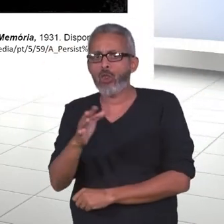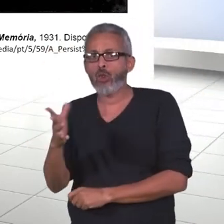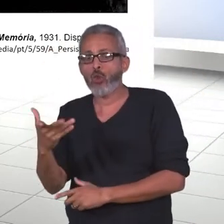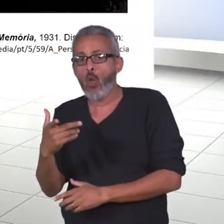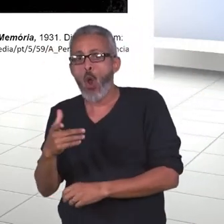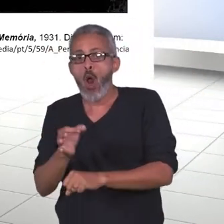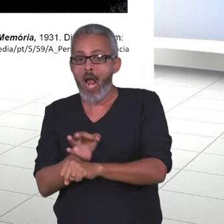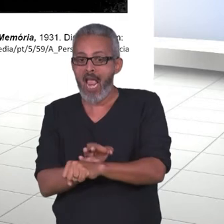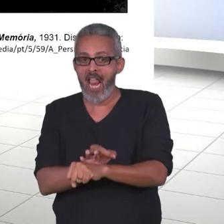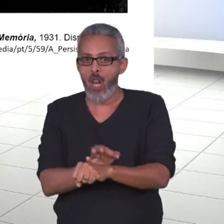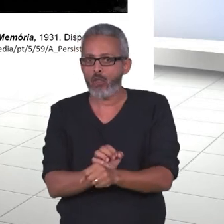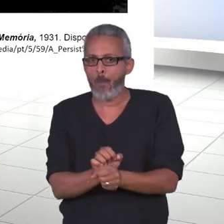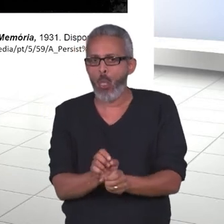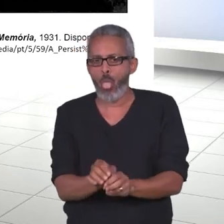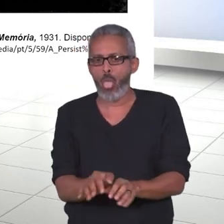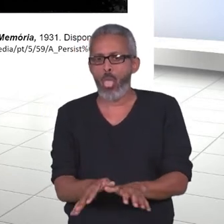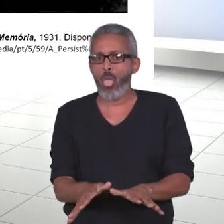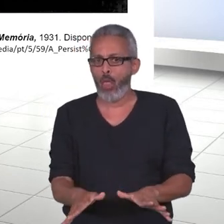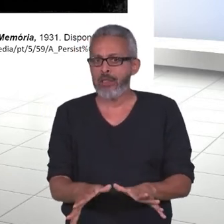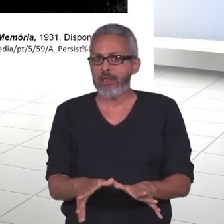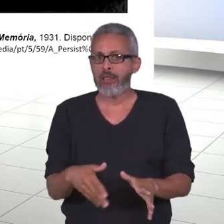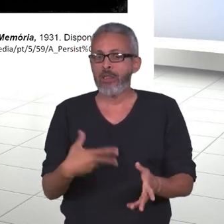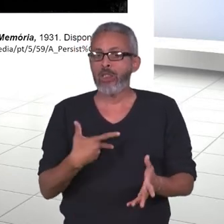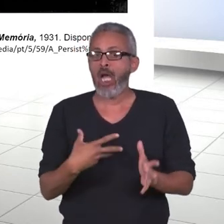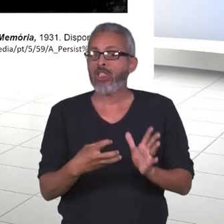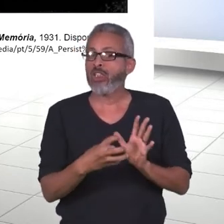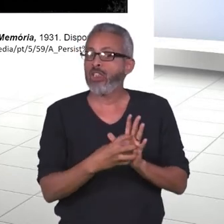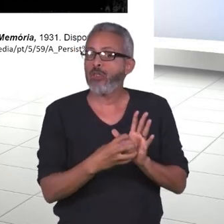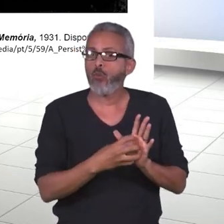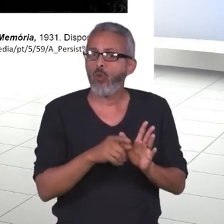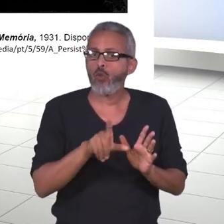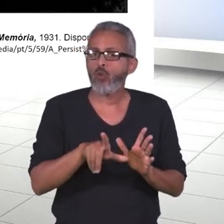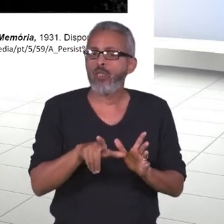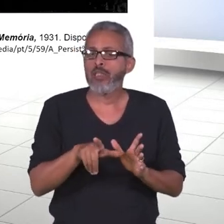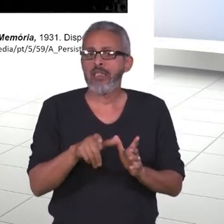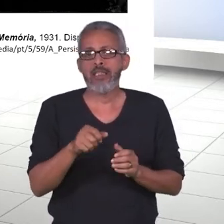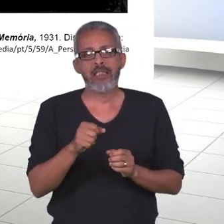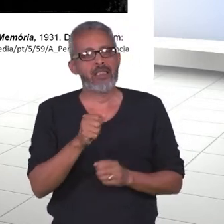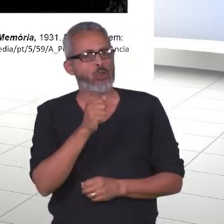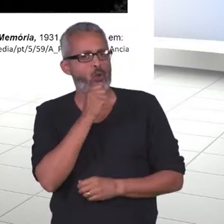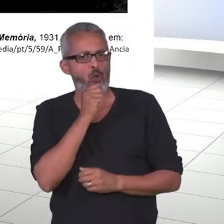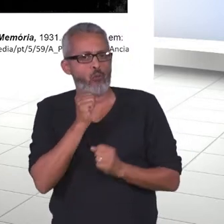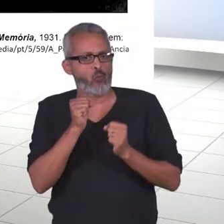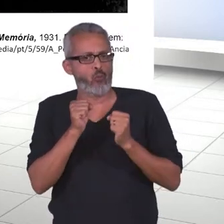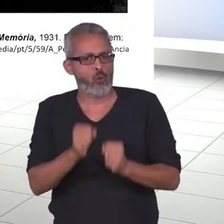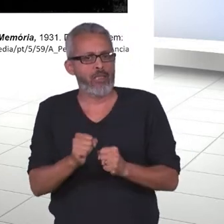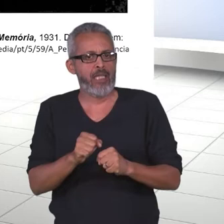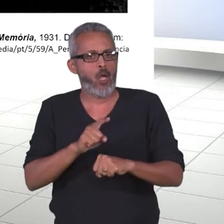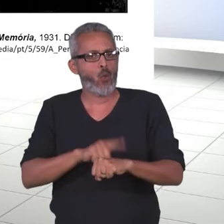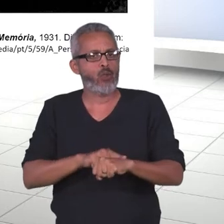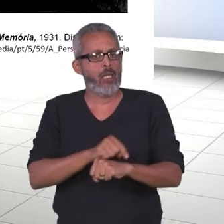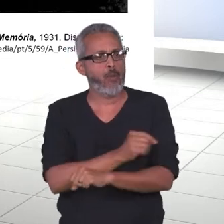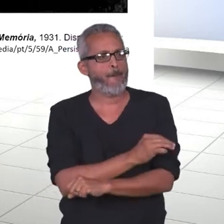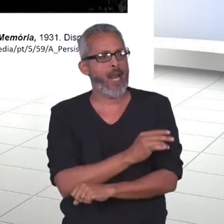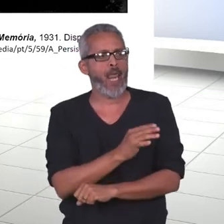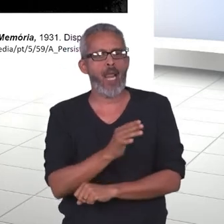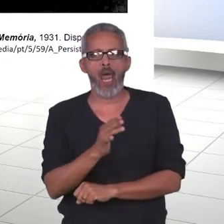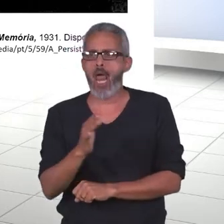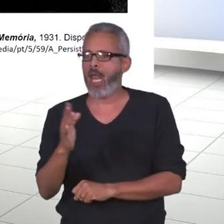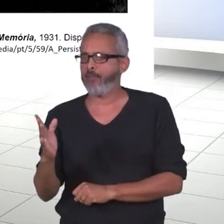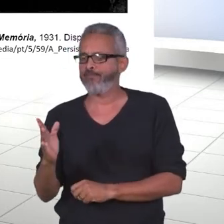por meio dos relógios que se derretem, simbolizando a impotência frente à passagem do